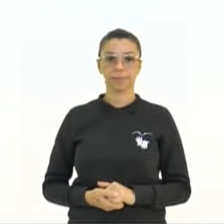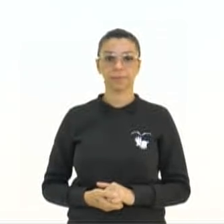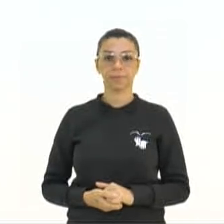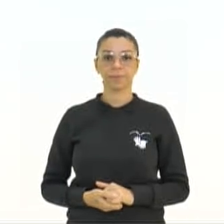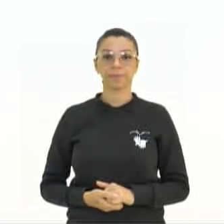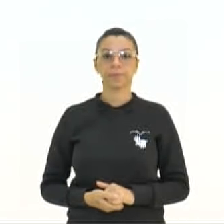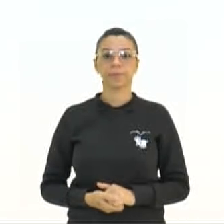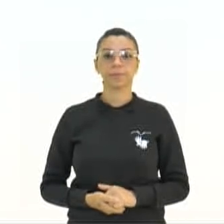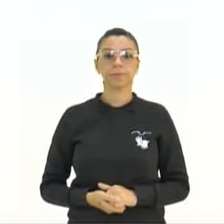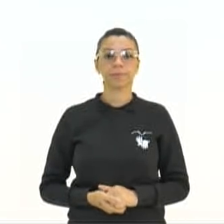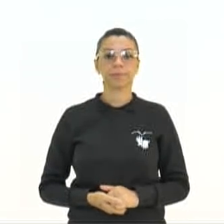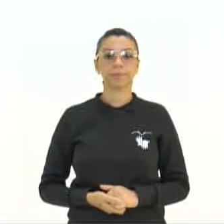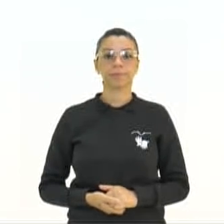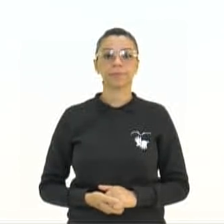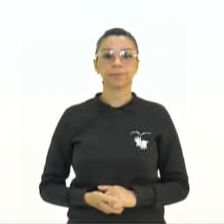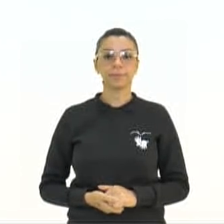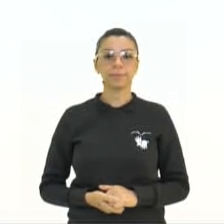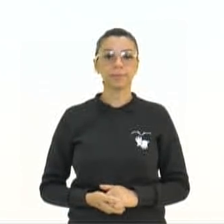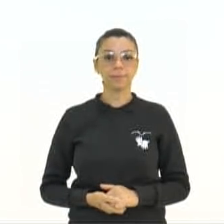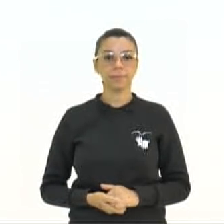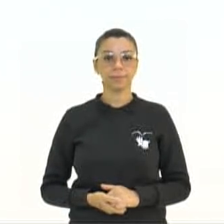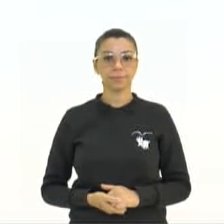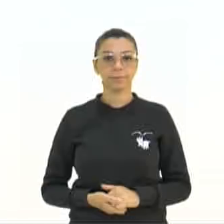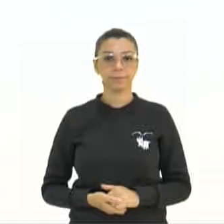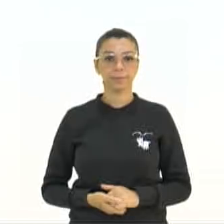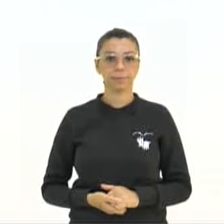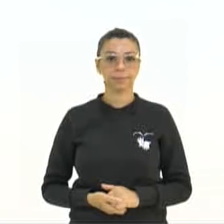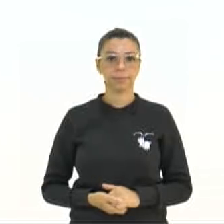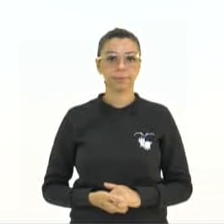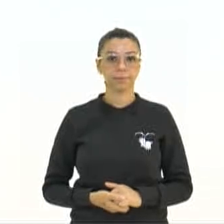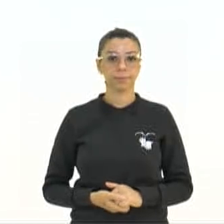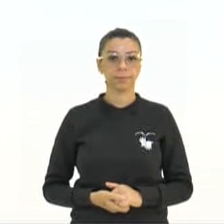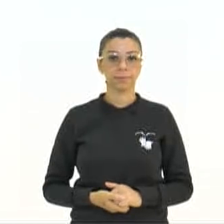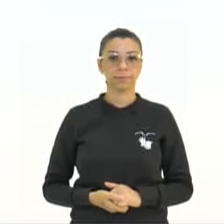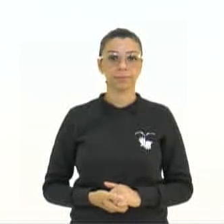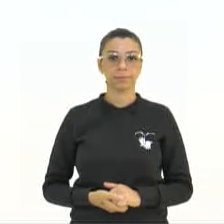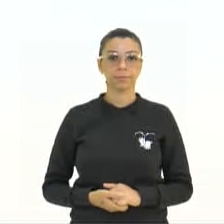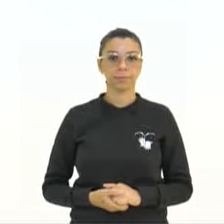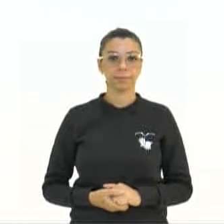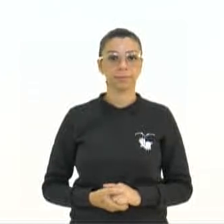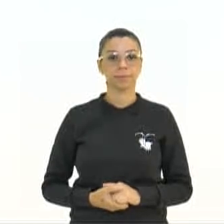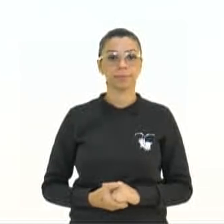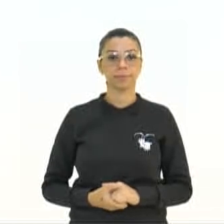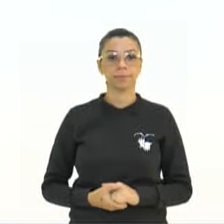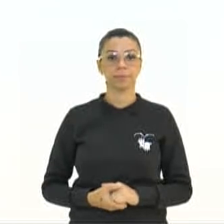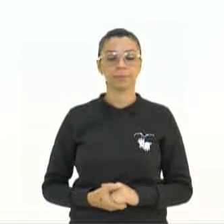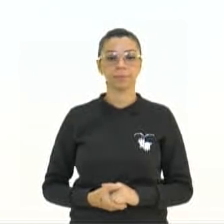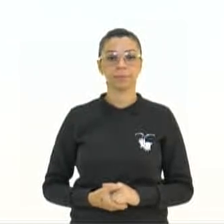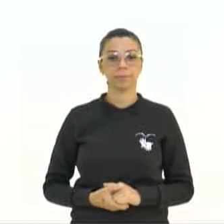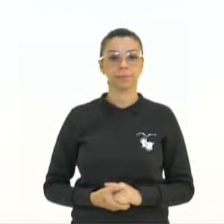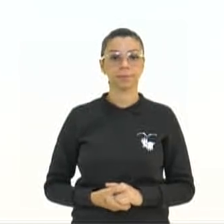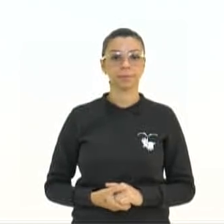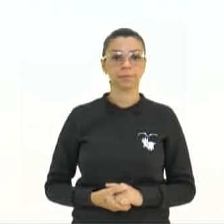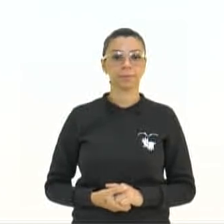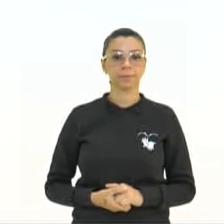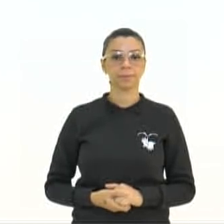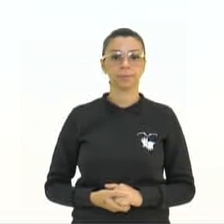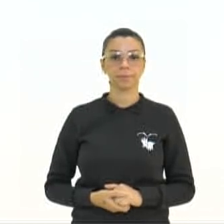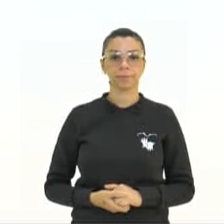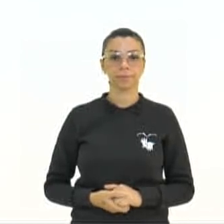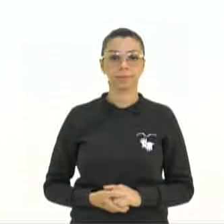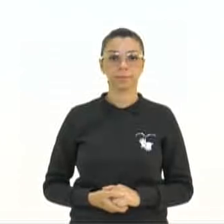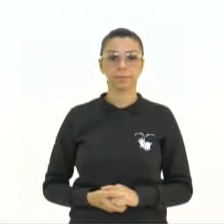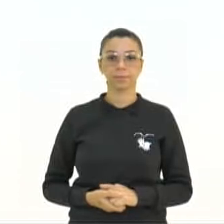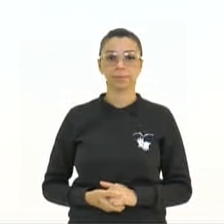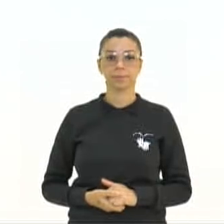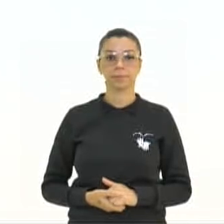conhece. We usually do that on the weekend. Last Saturday, I fixed my bed while